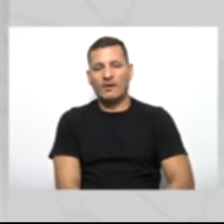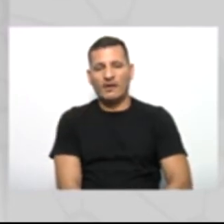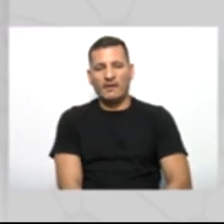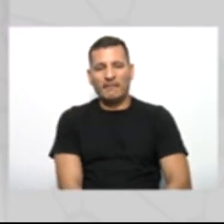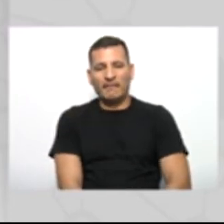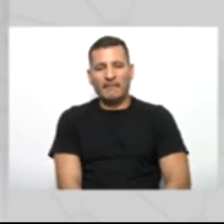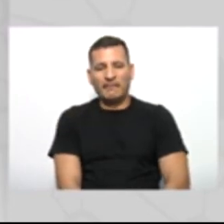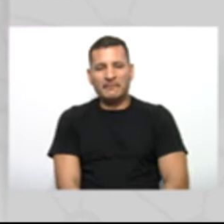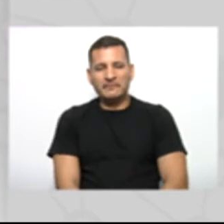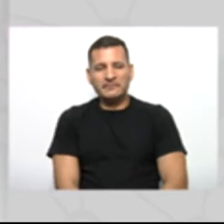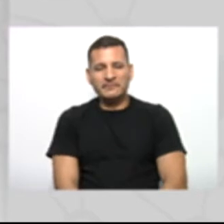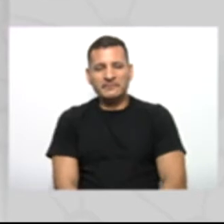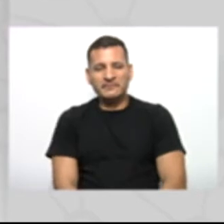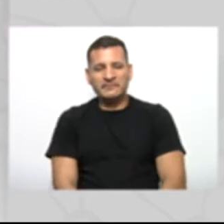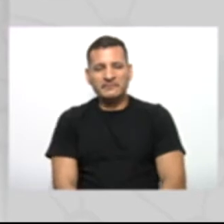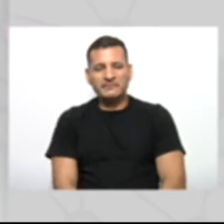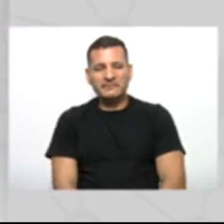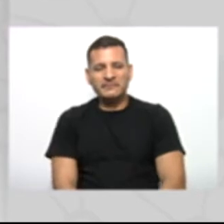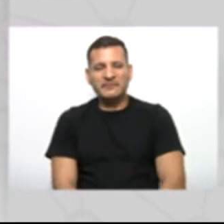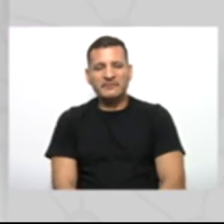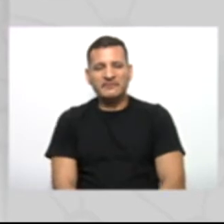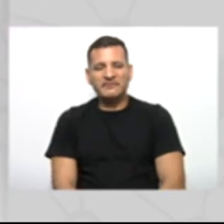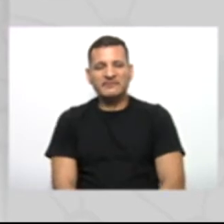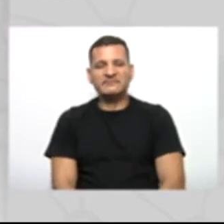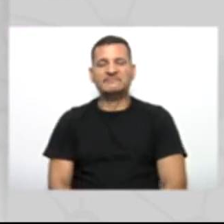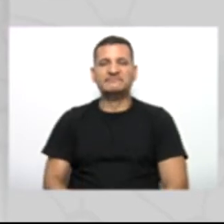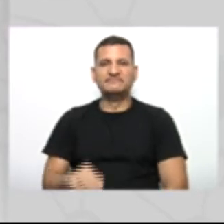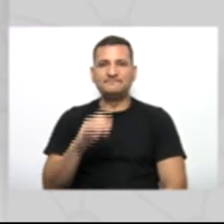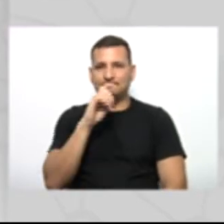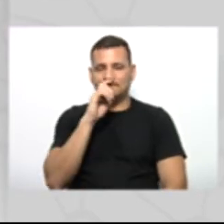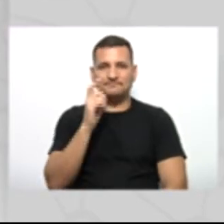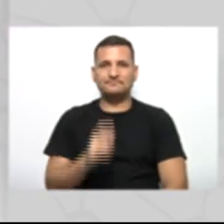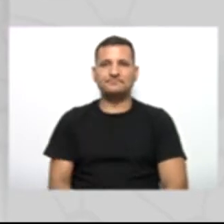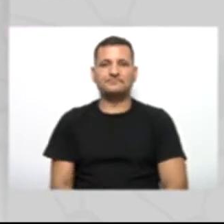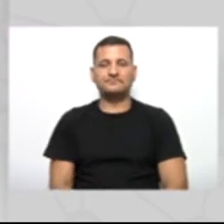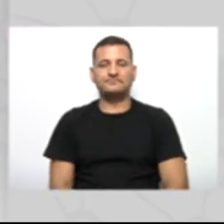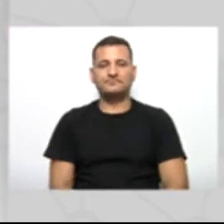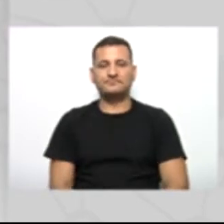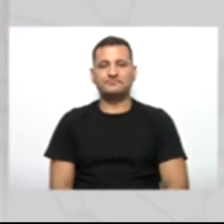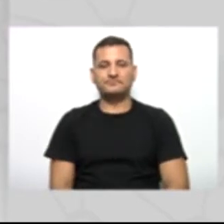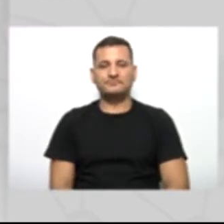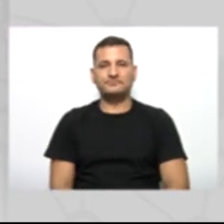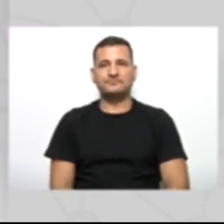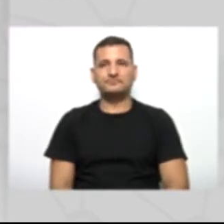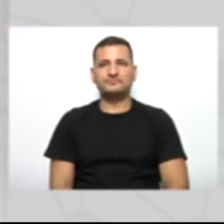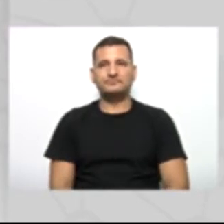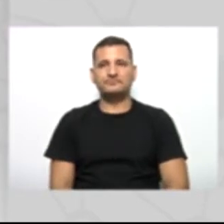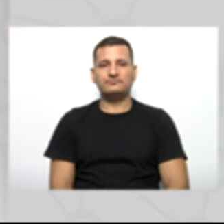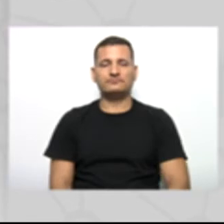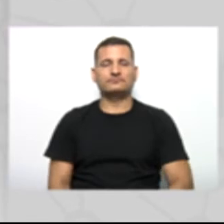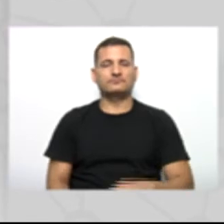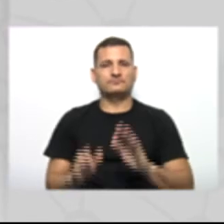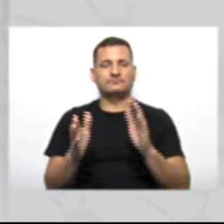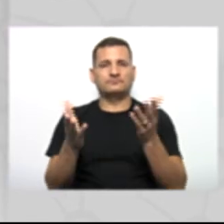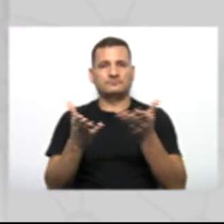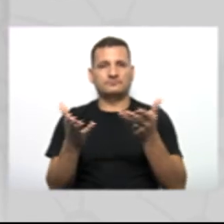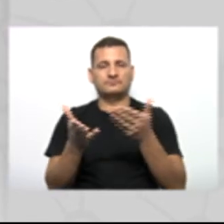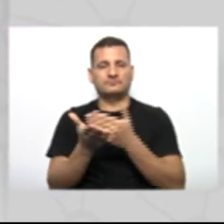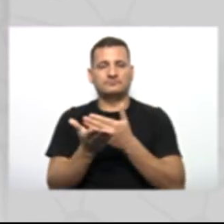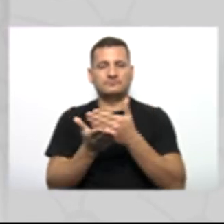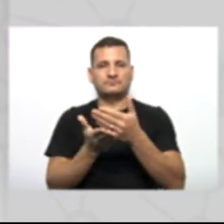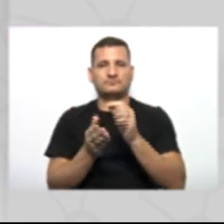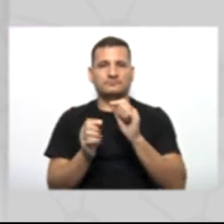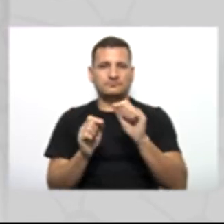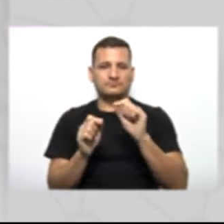2222223. Fecha aspas. Beleza? Feito isso, estou começando a instanciar o meu objeto do